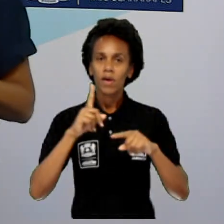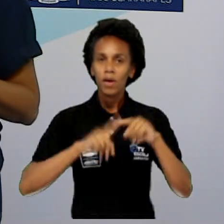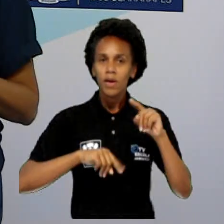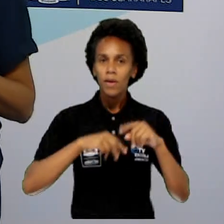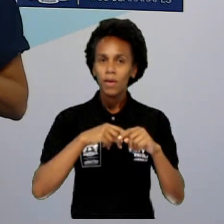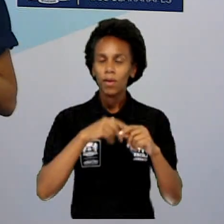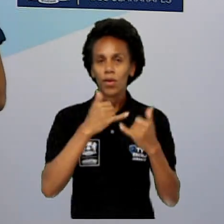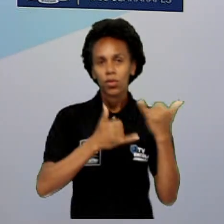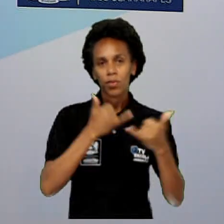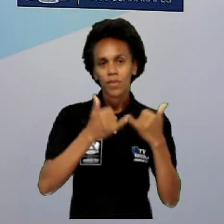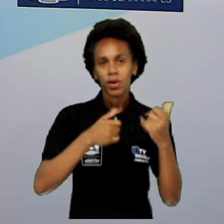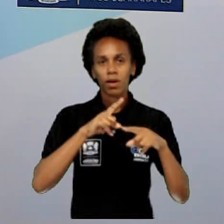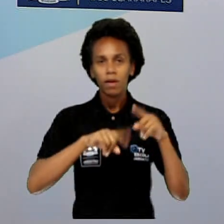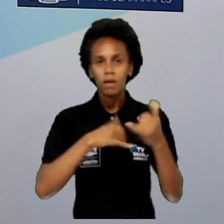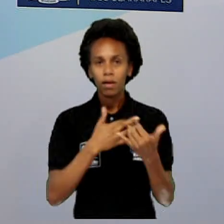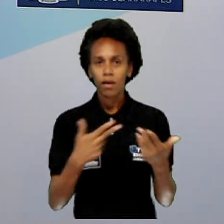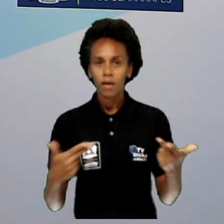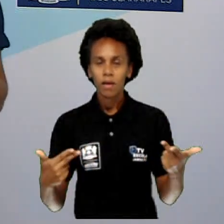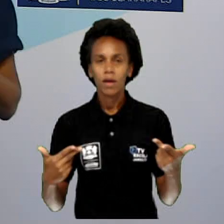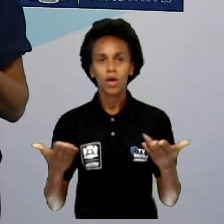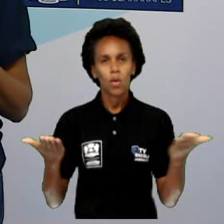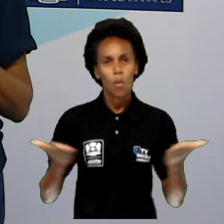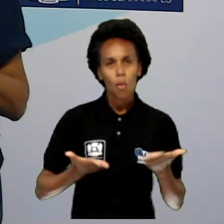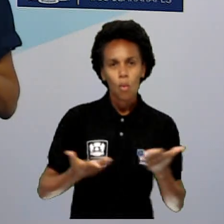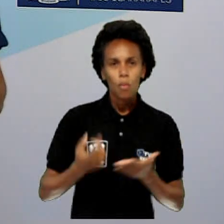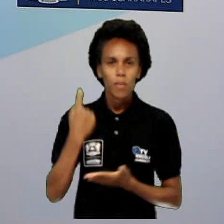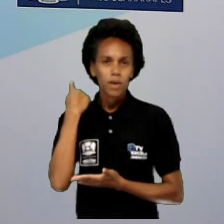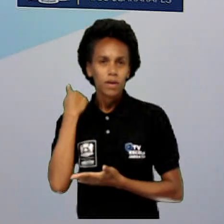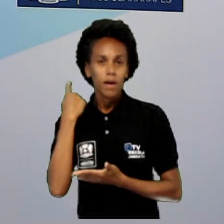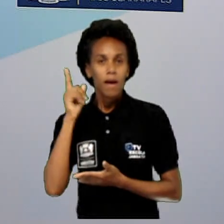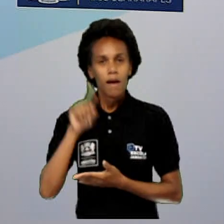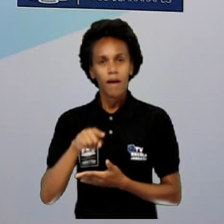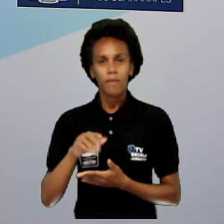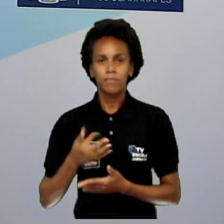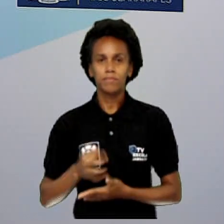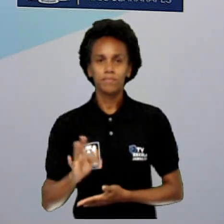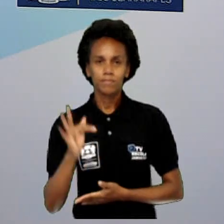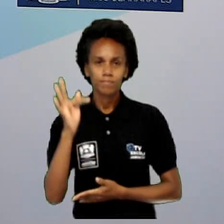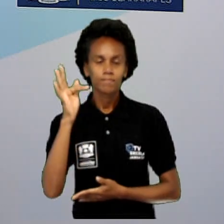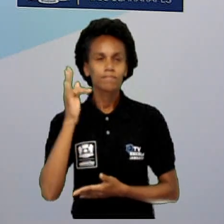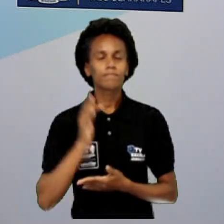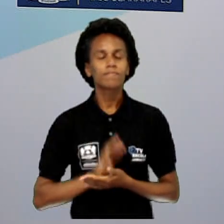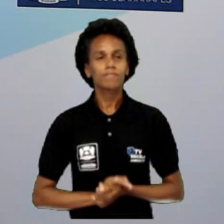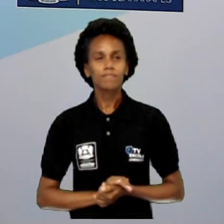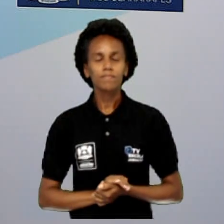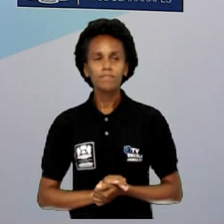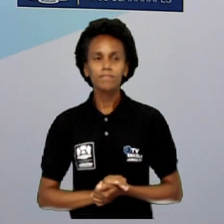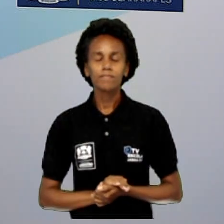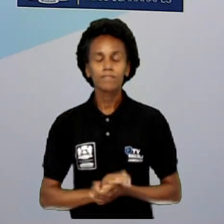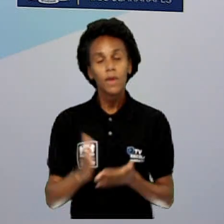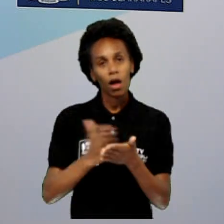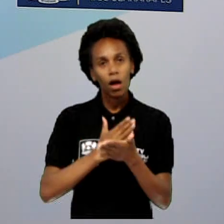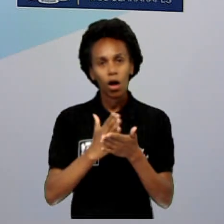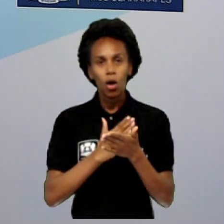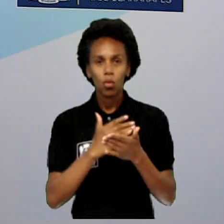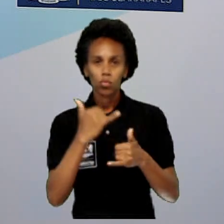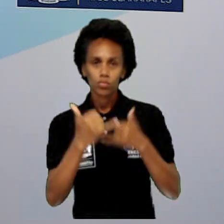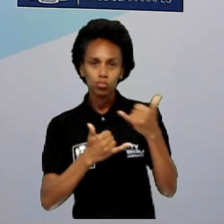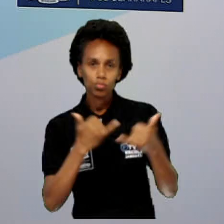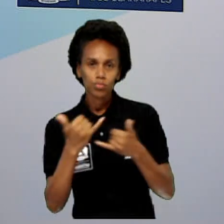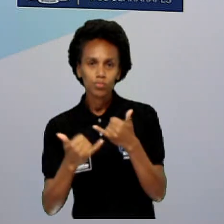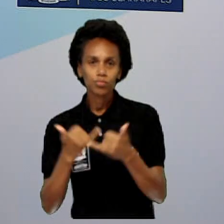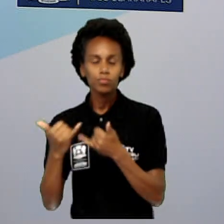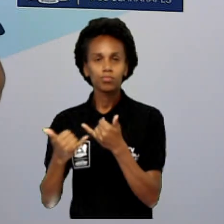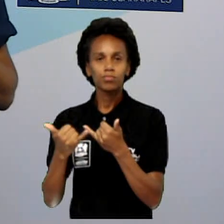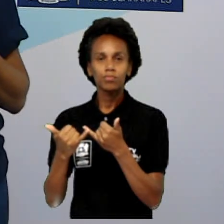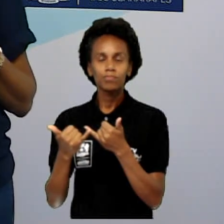tecnologia, ok? Bom, alguns jogos e brincadeiras, além de serem antigos, faz parte da nossa cultura. Aí